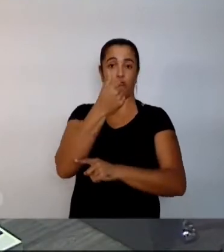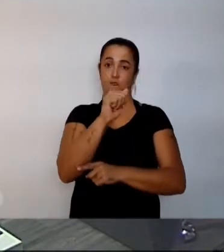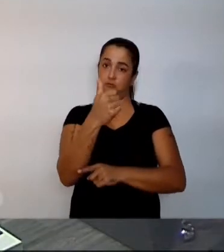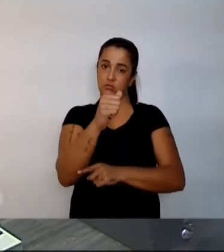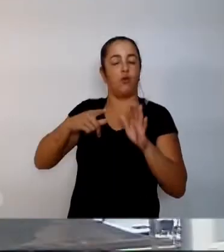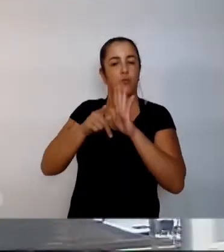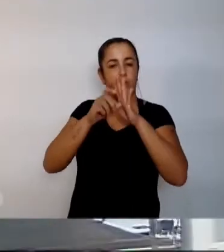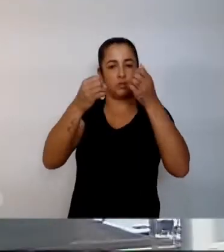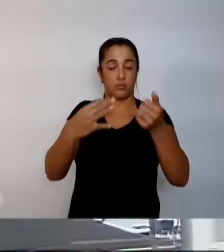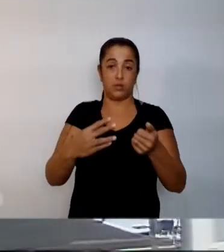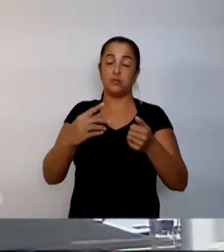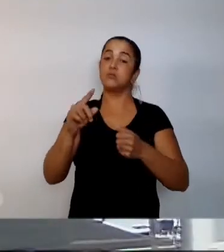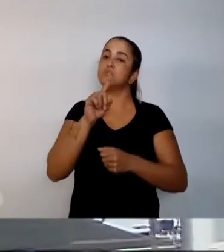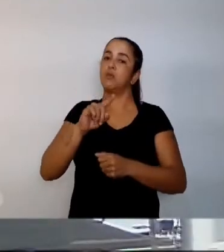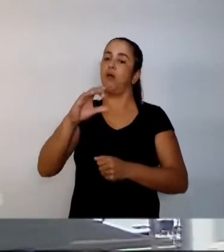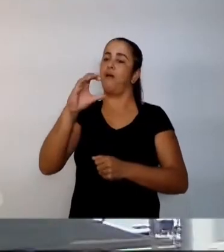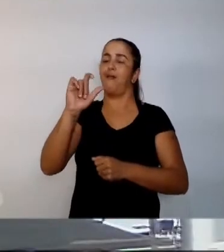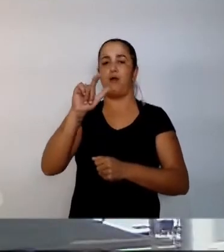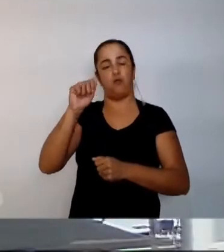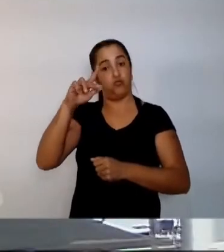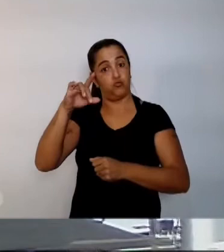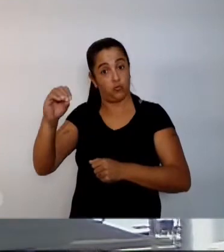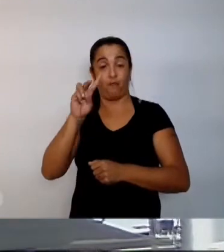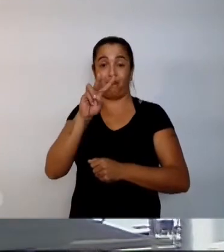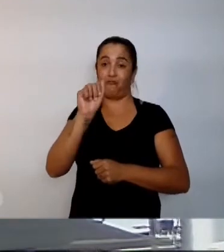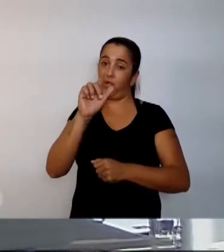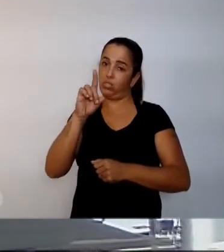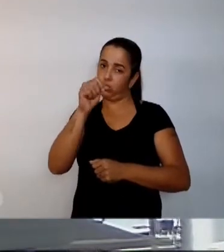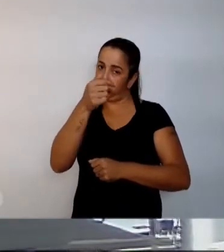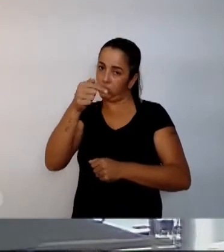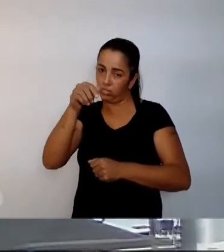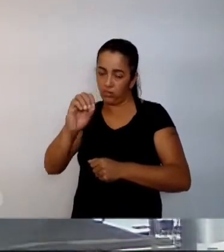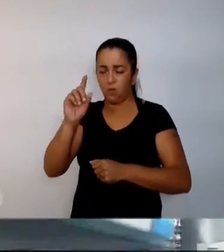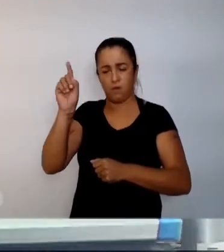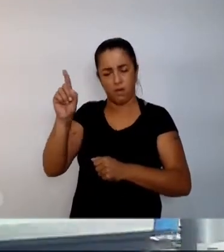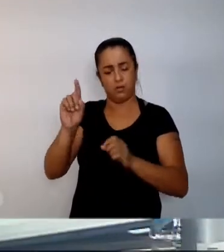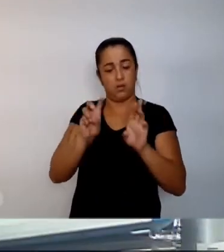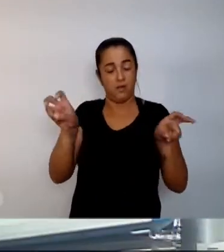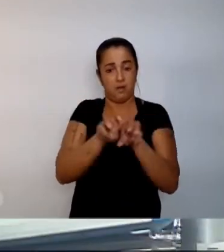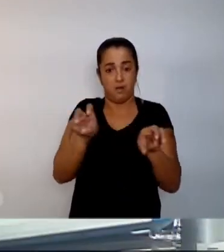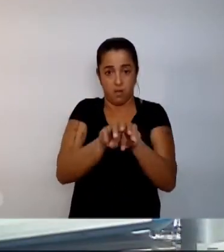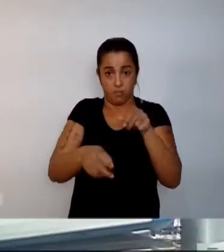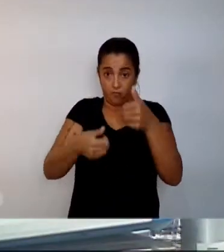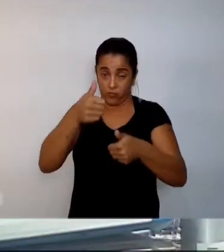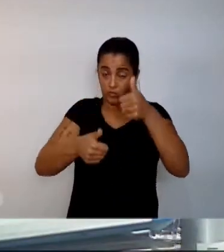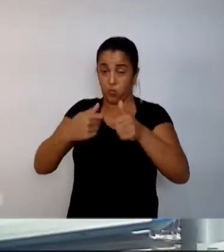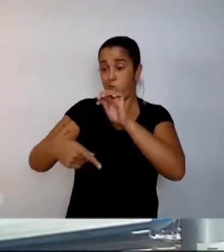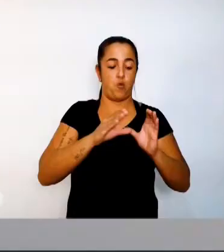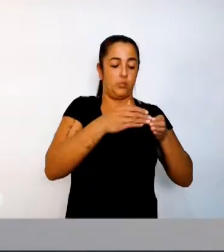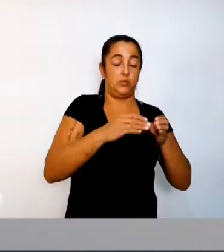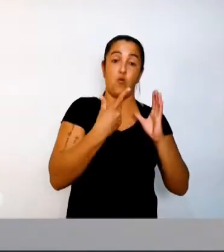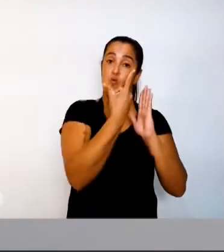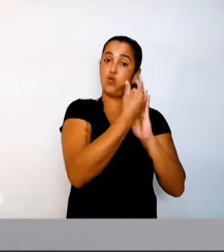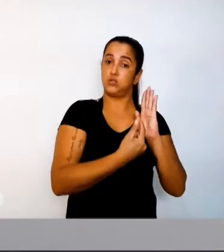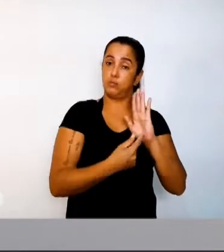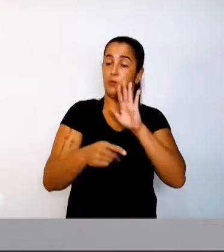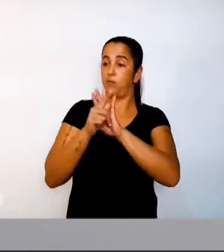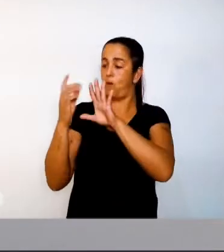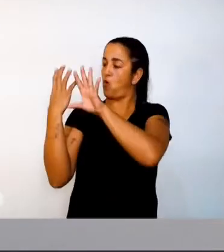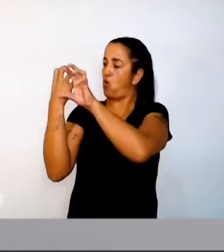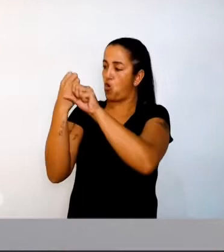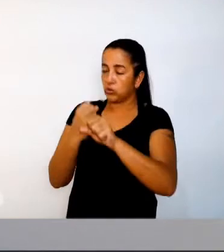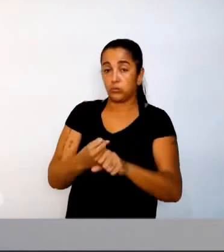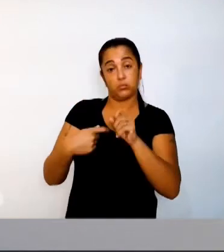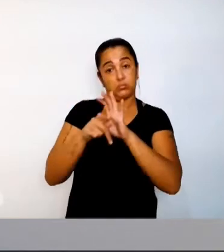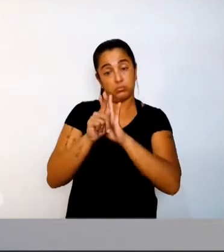pública. Treze matérias apresentadas, de autorias variadas, diziam respeito ao assunto. Contando